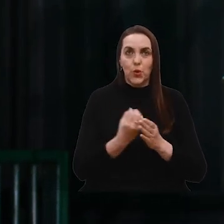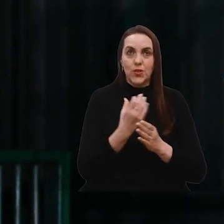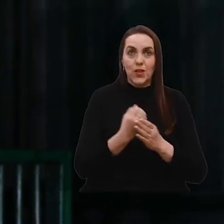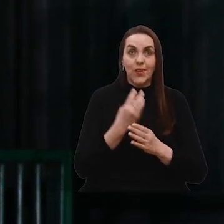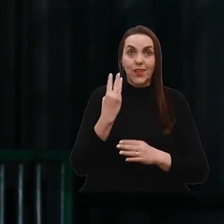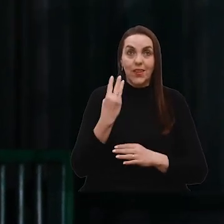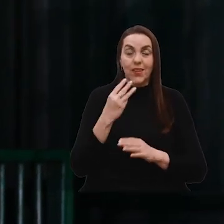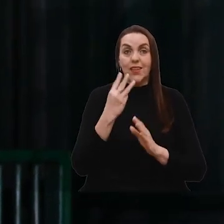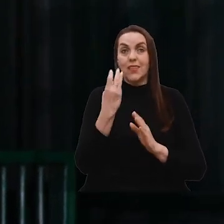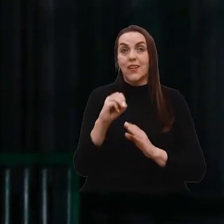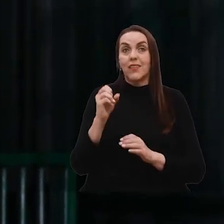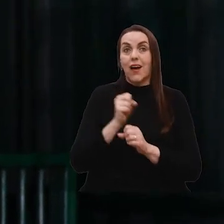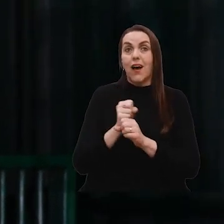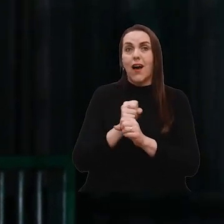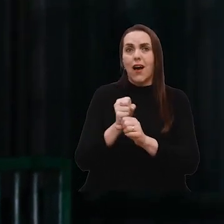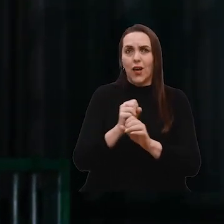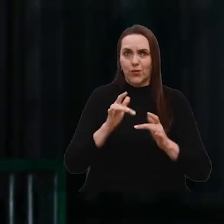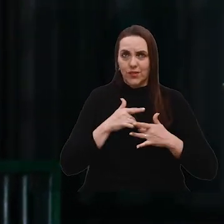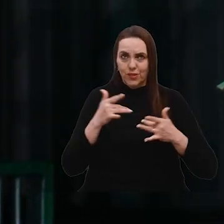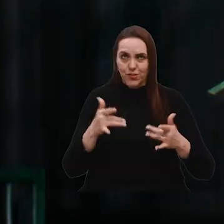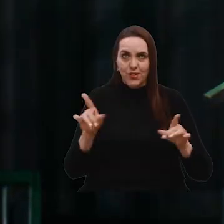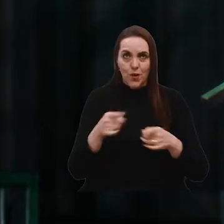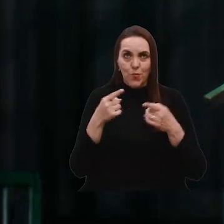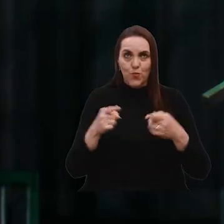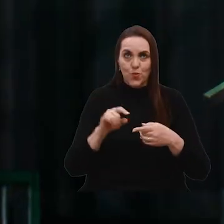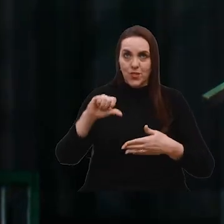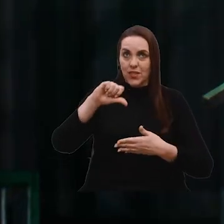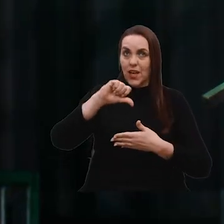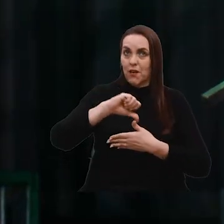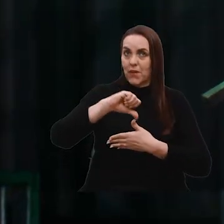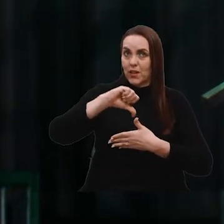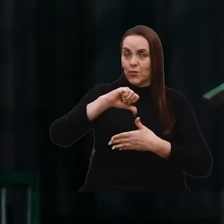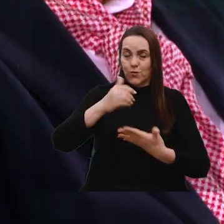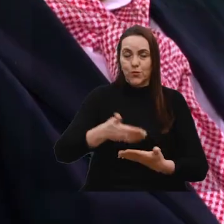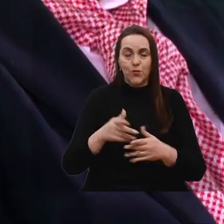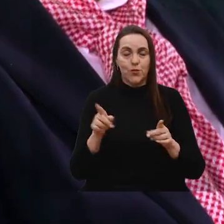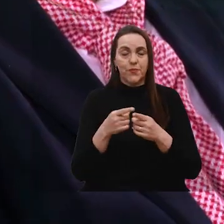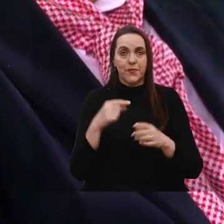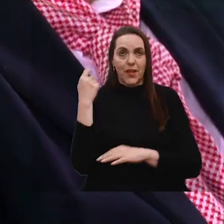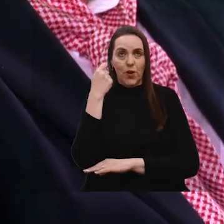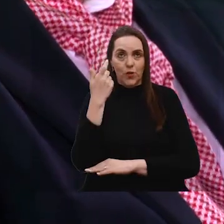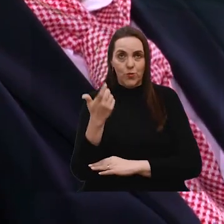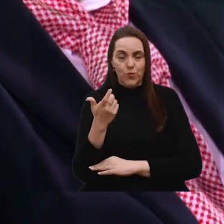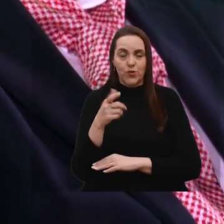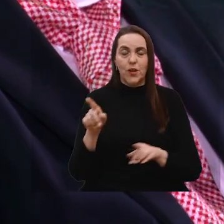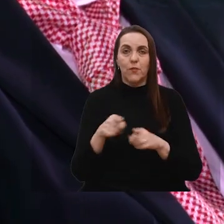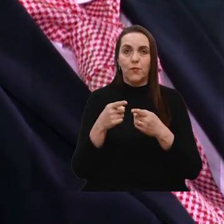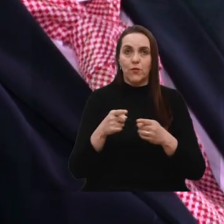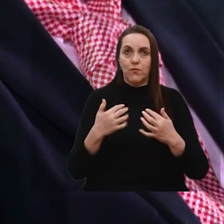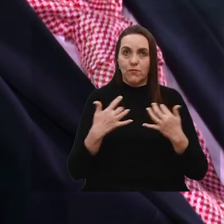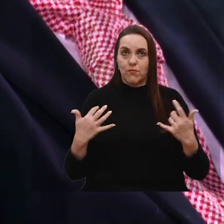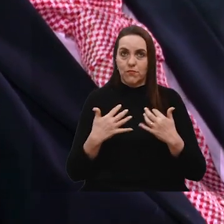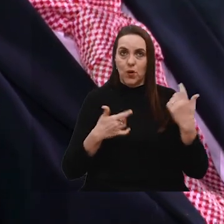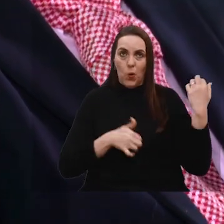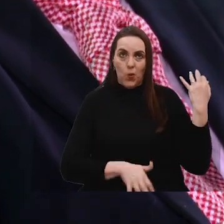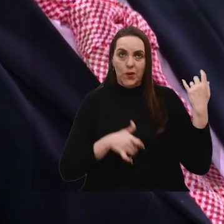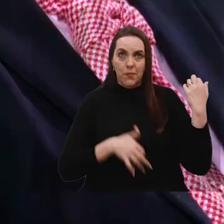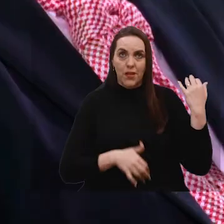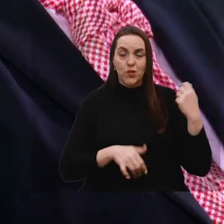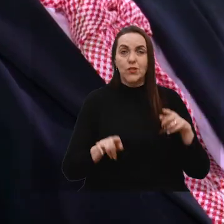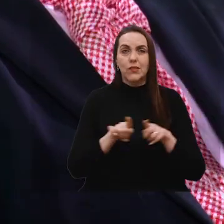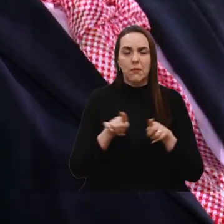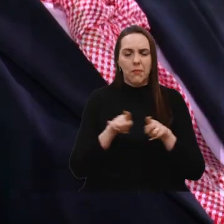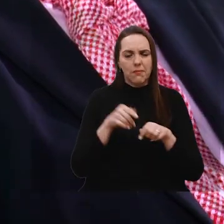de 3 décadas dedicadas à música gaúcha e sul-americana. É multi-instrumentista com destaque para acordeão e